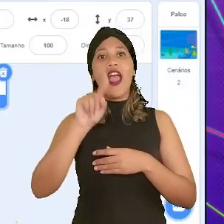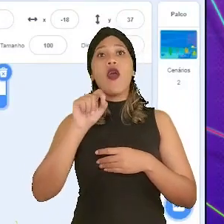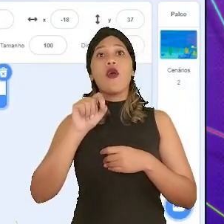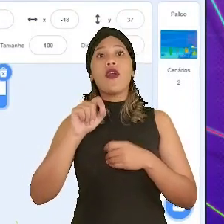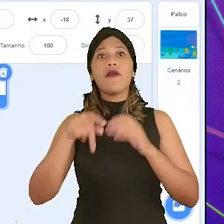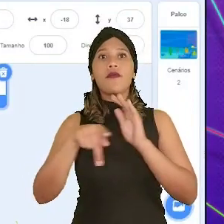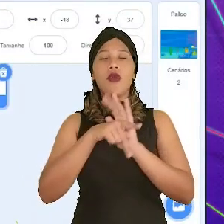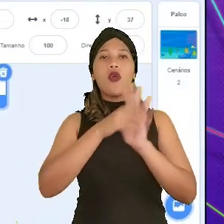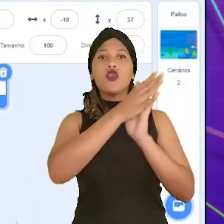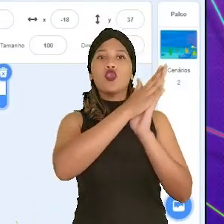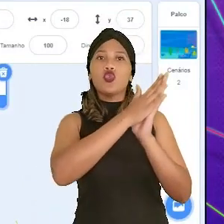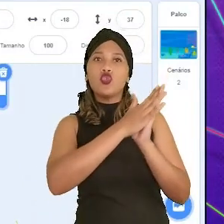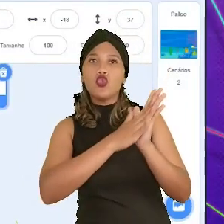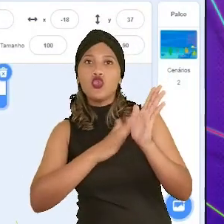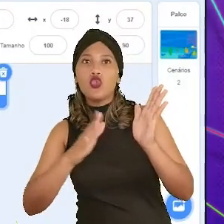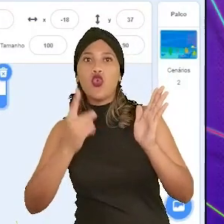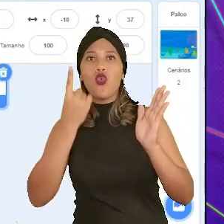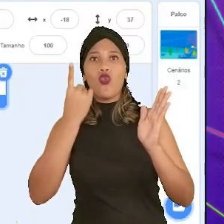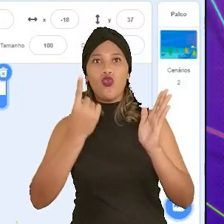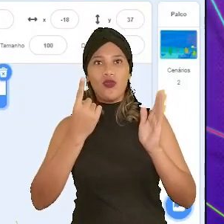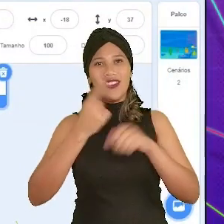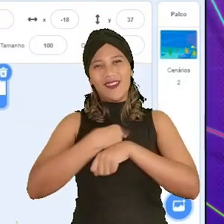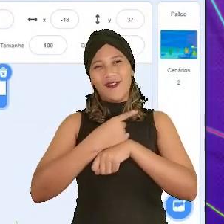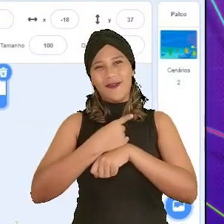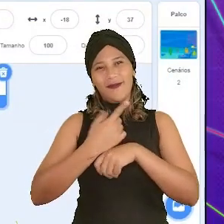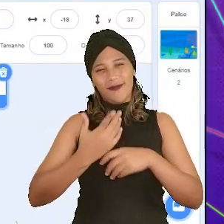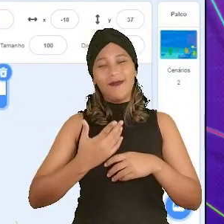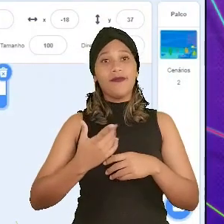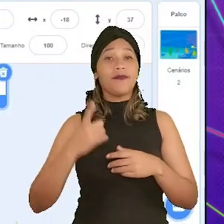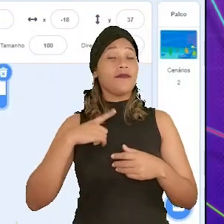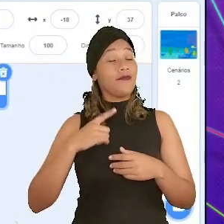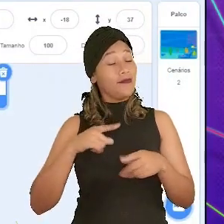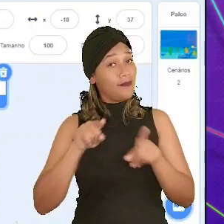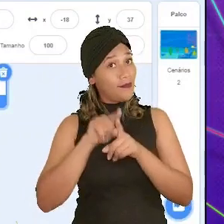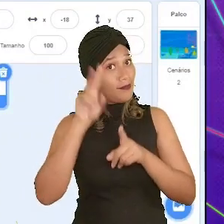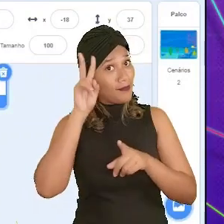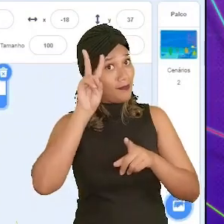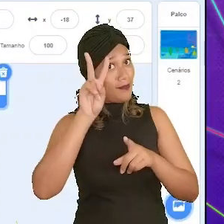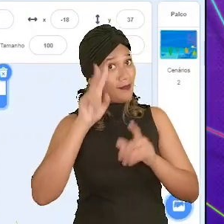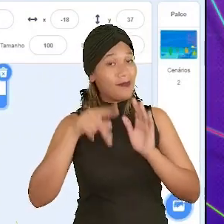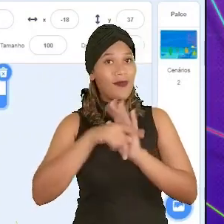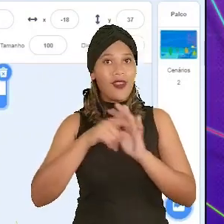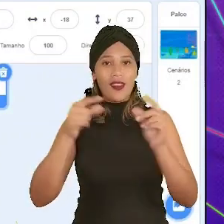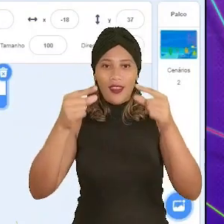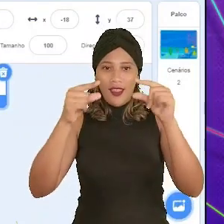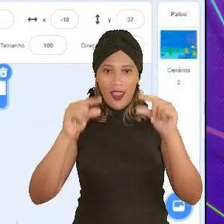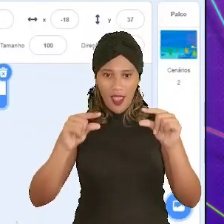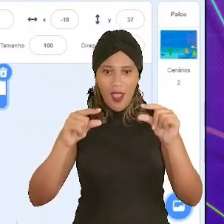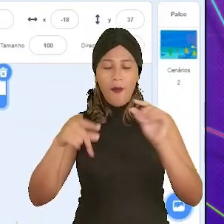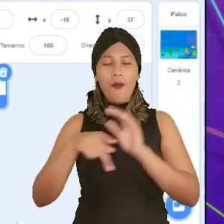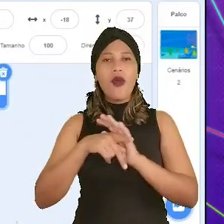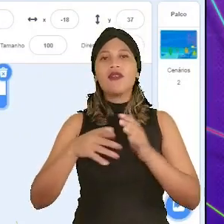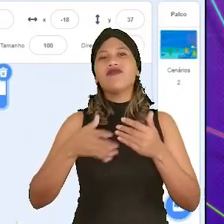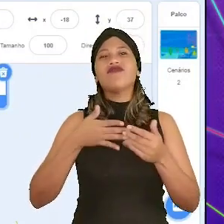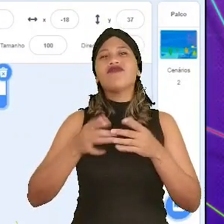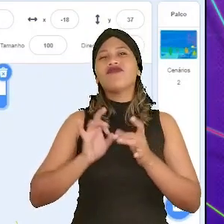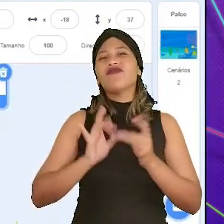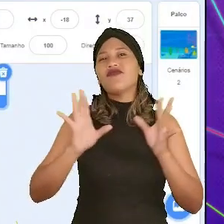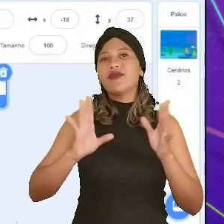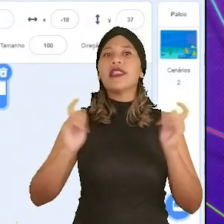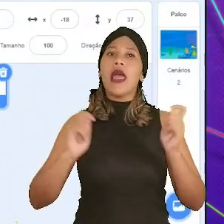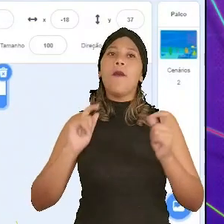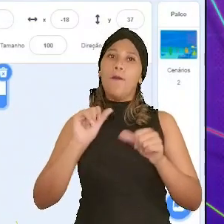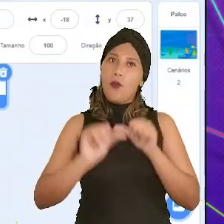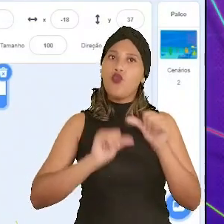que é o deslize por um segundo, até uma posição aleatória. Vale ressaltar que a parte que está escrito posição aleatória